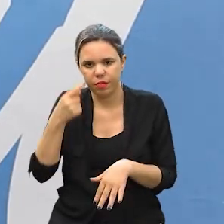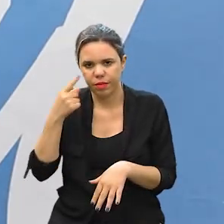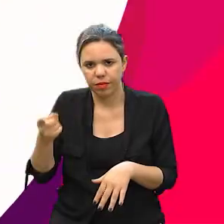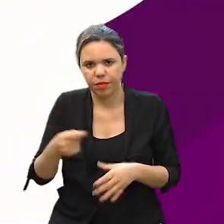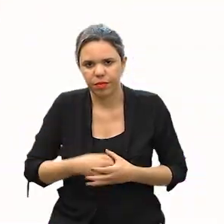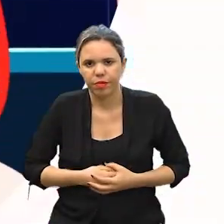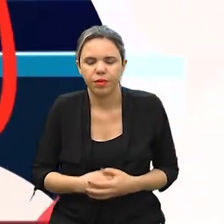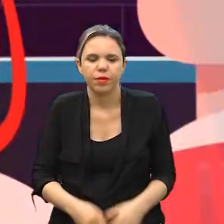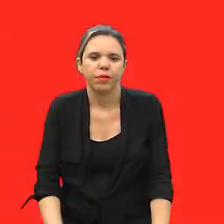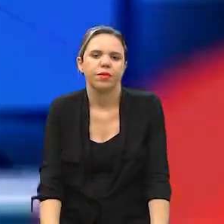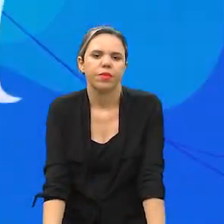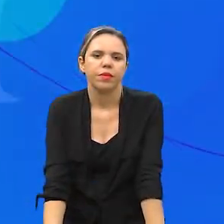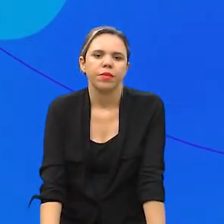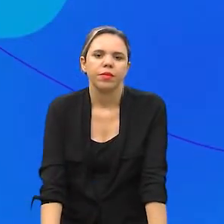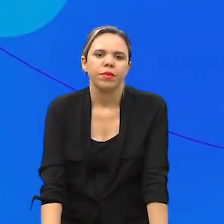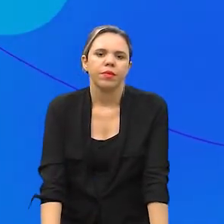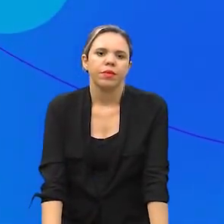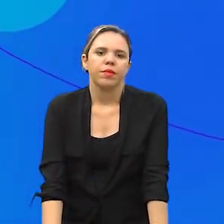olha só.